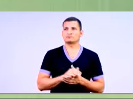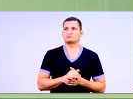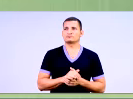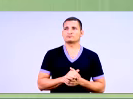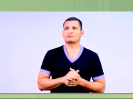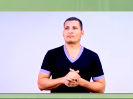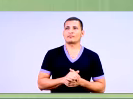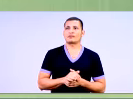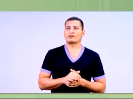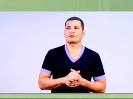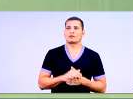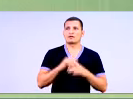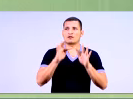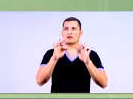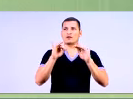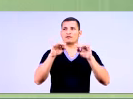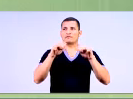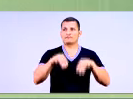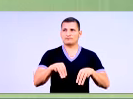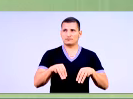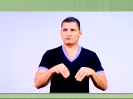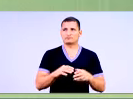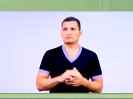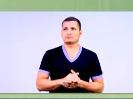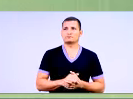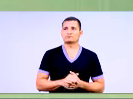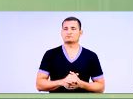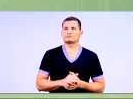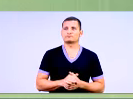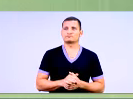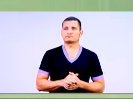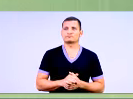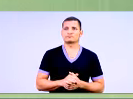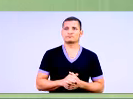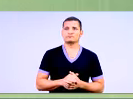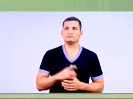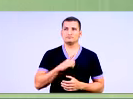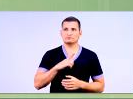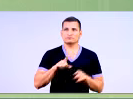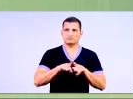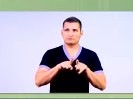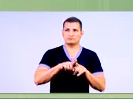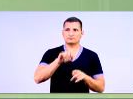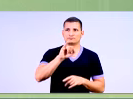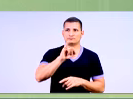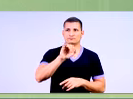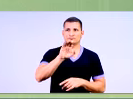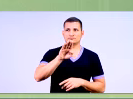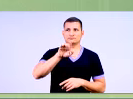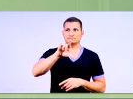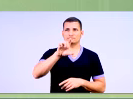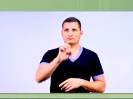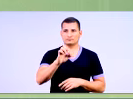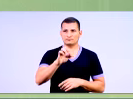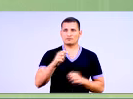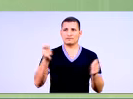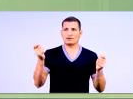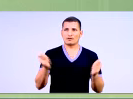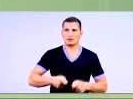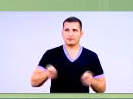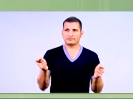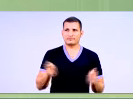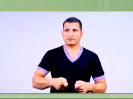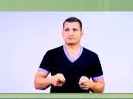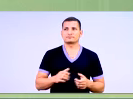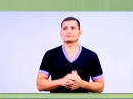que significa fim, endless, sem fim. Nós temos aqui também able, que quer dizer capaz,